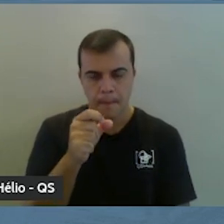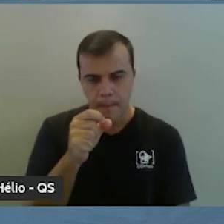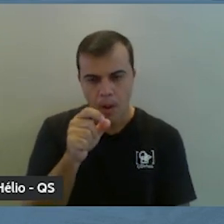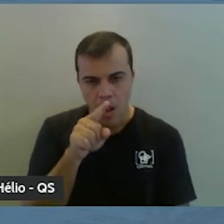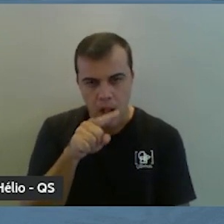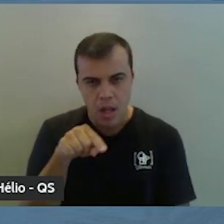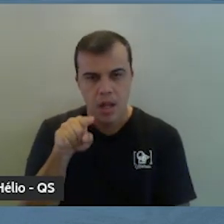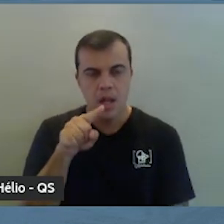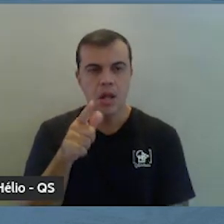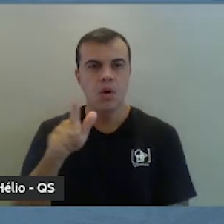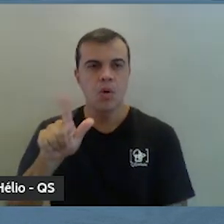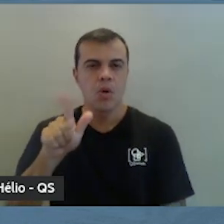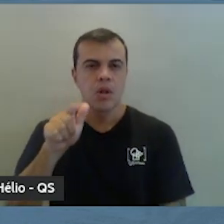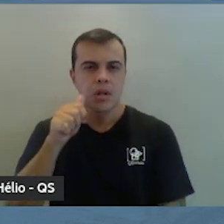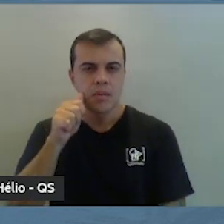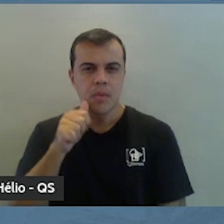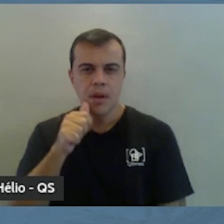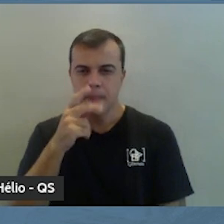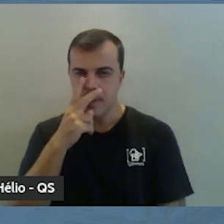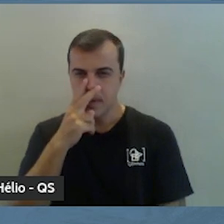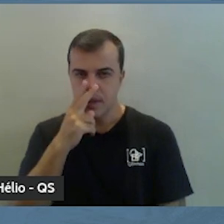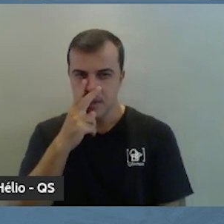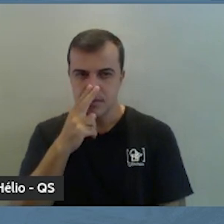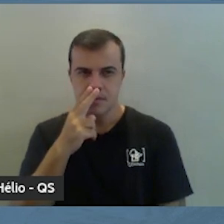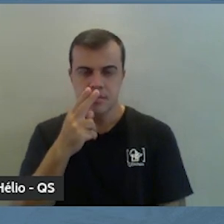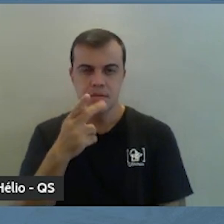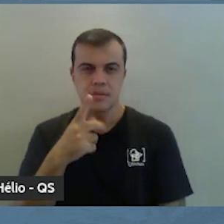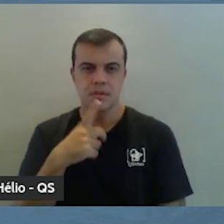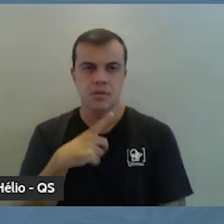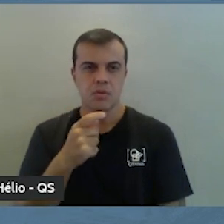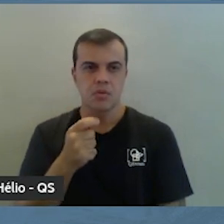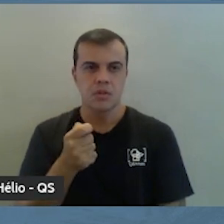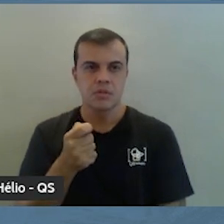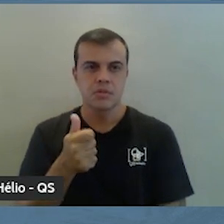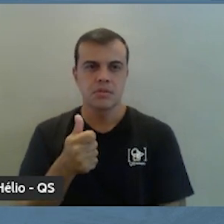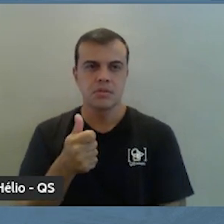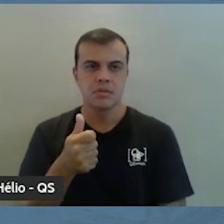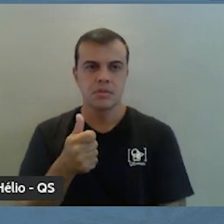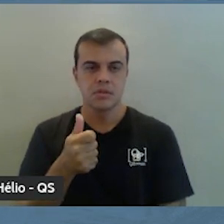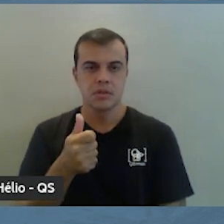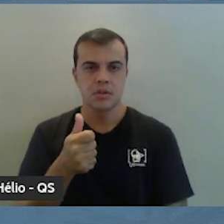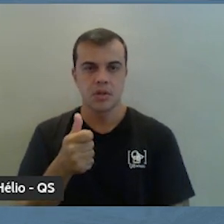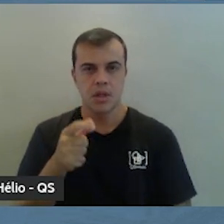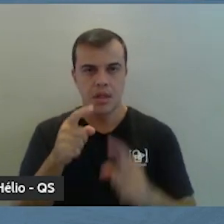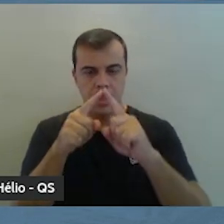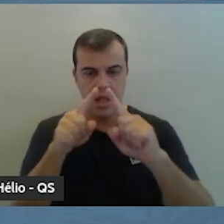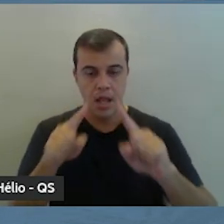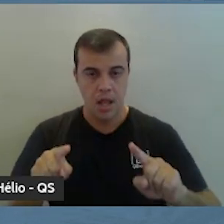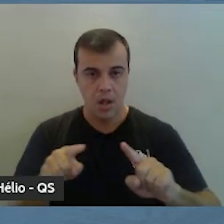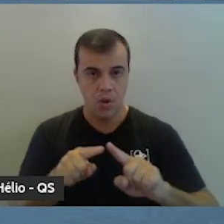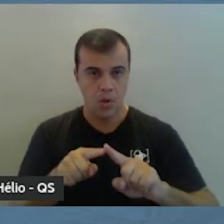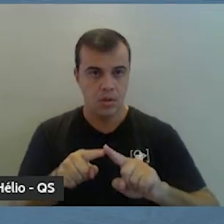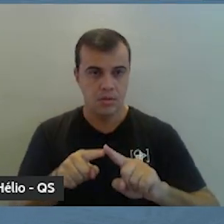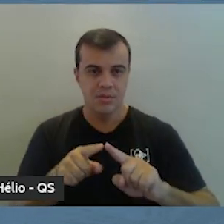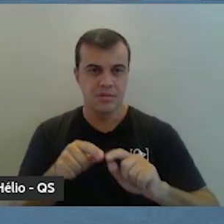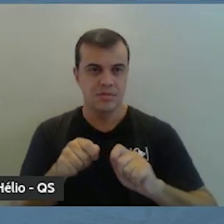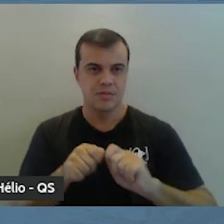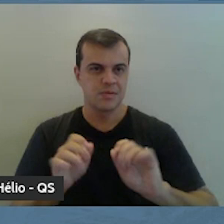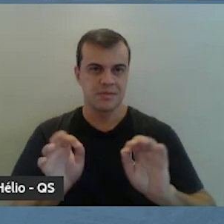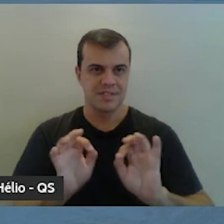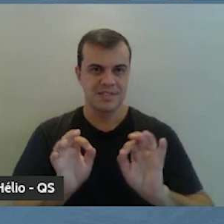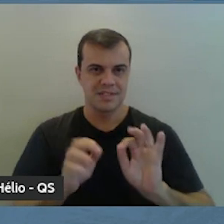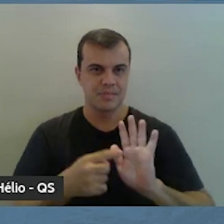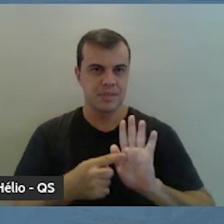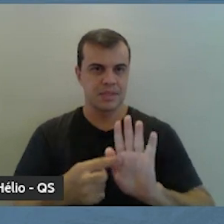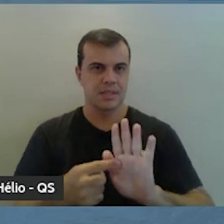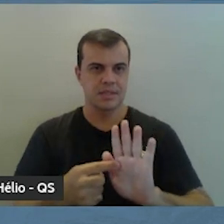Tem uma outra moça que é quase como se fosse um triângulo. Então, ela não faz as